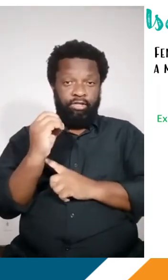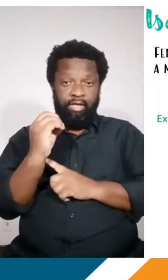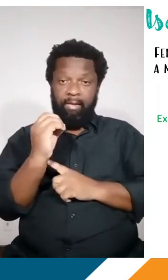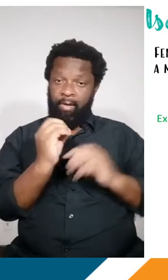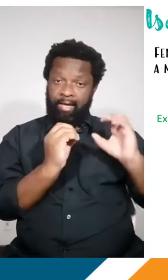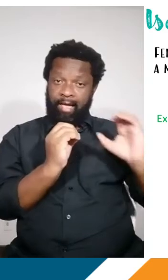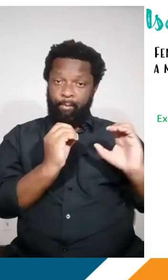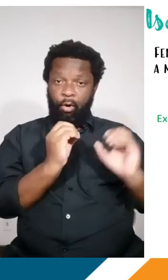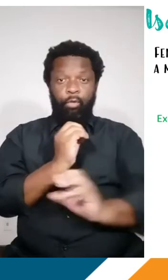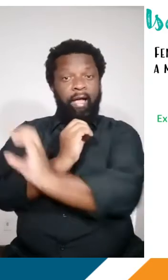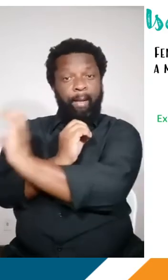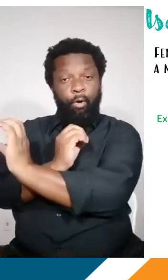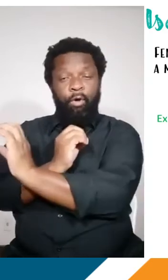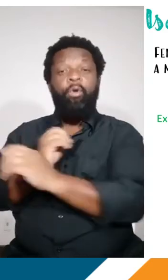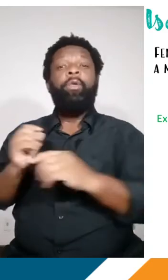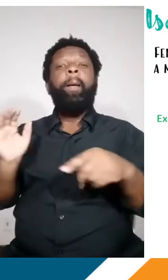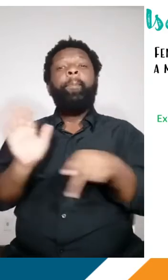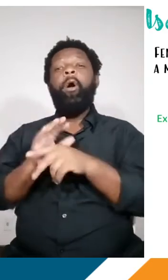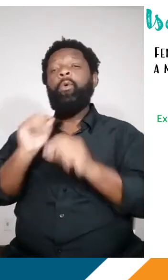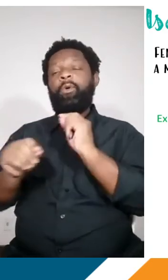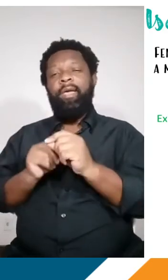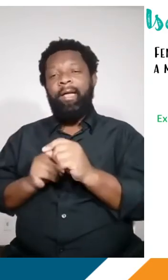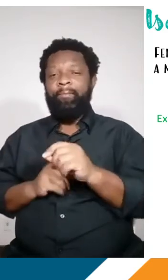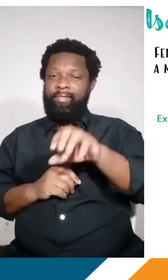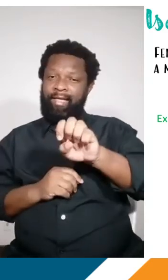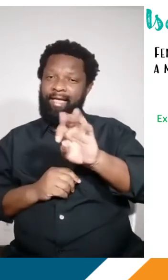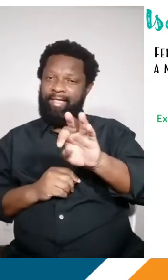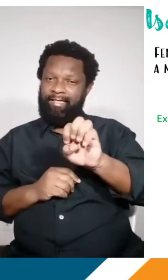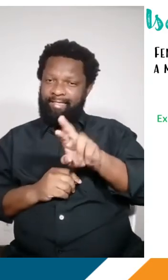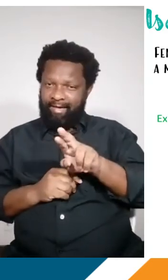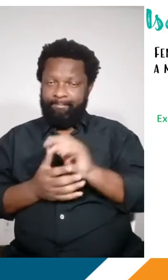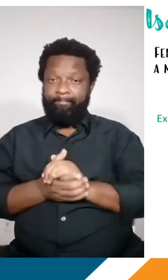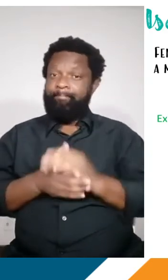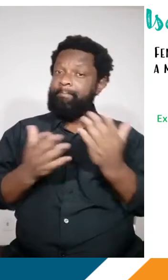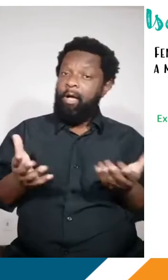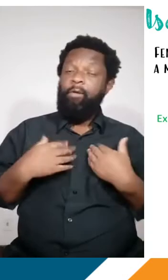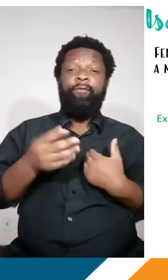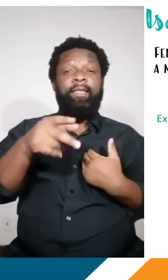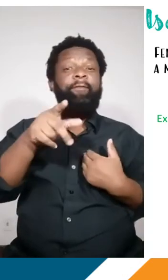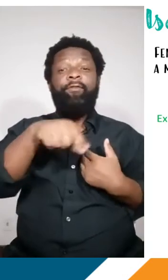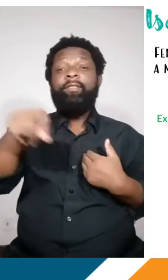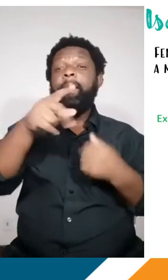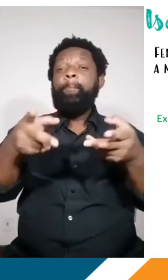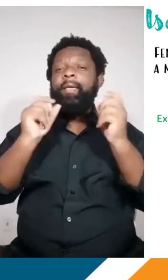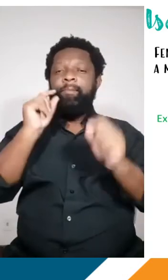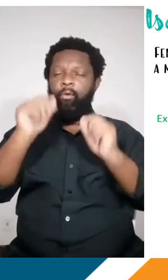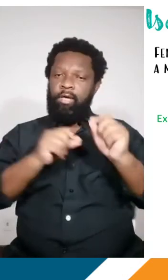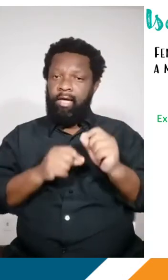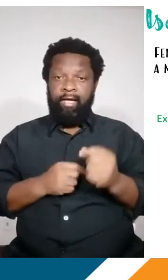oxigênio entre carbonos, característico da função éter. Então, o que eu quero que vocês